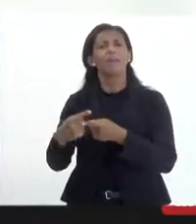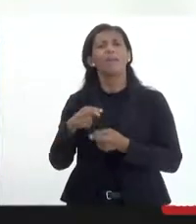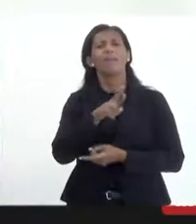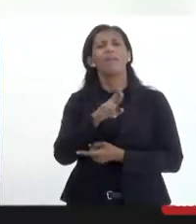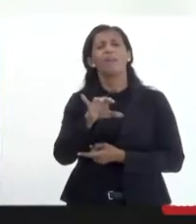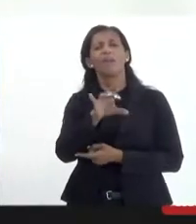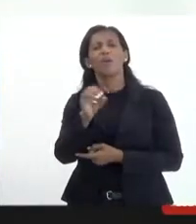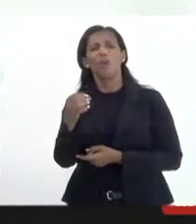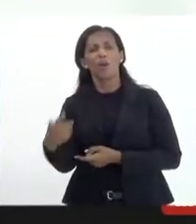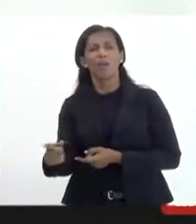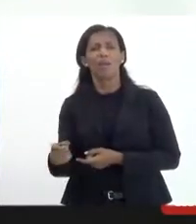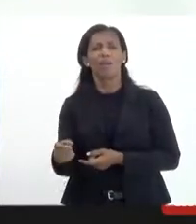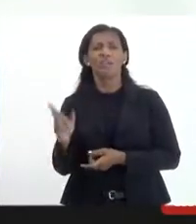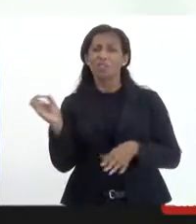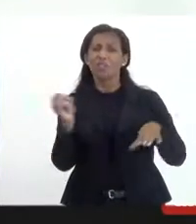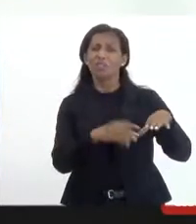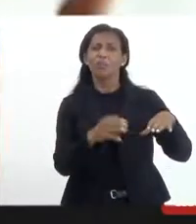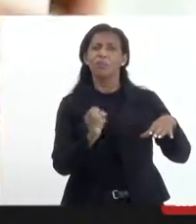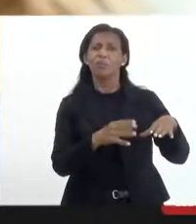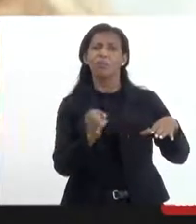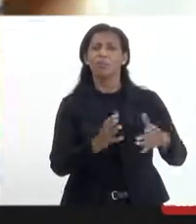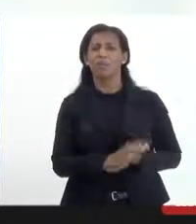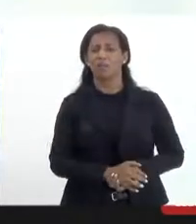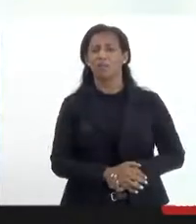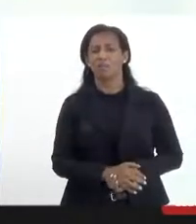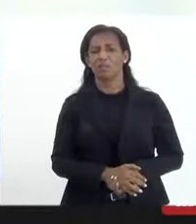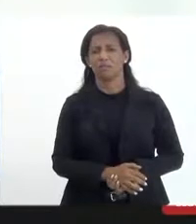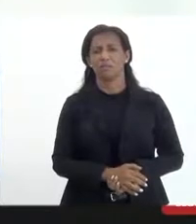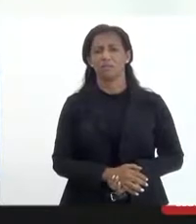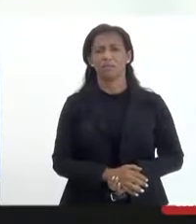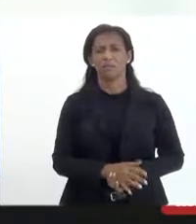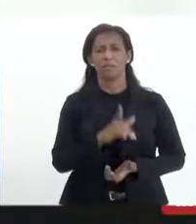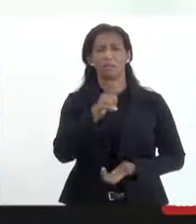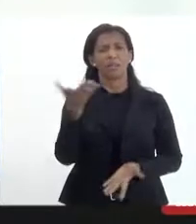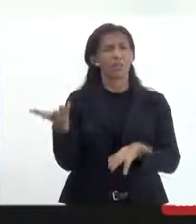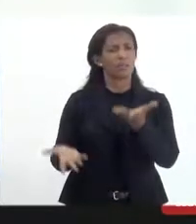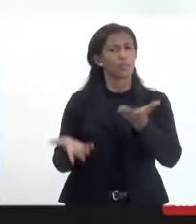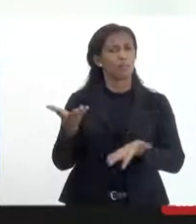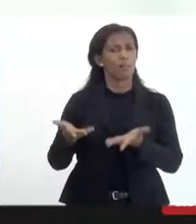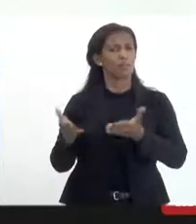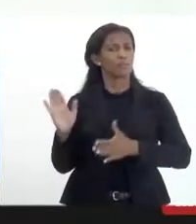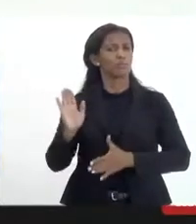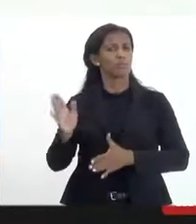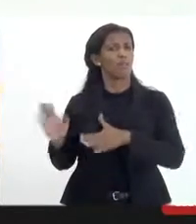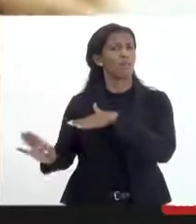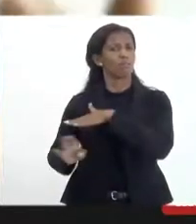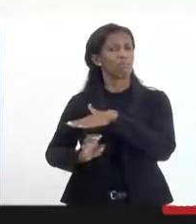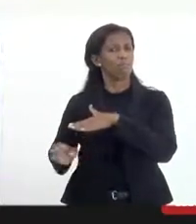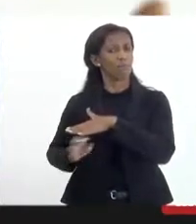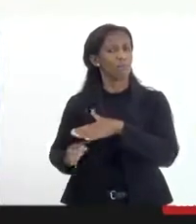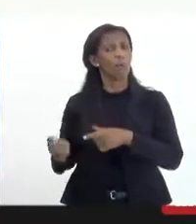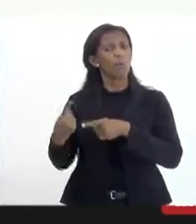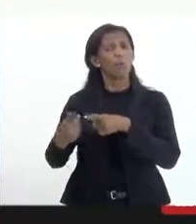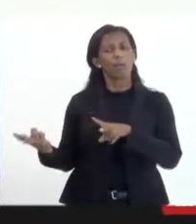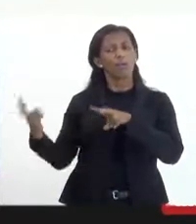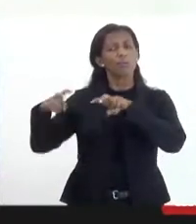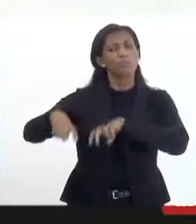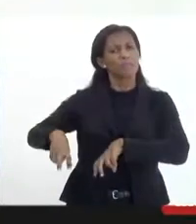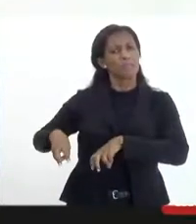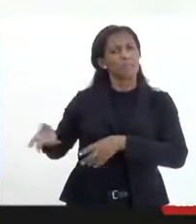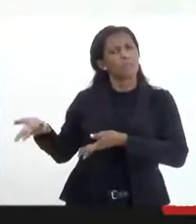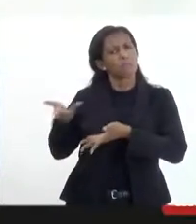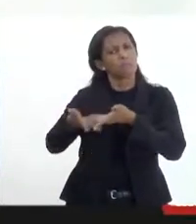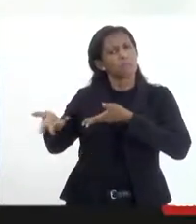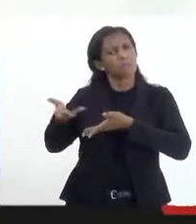Está depositado, está lançado no balanço da empresa, por que não sentar e negociar?